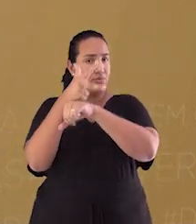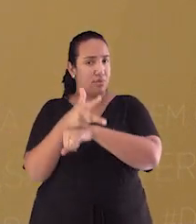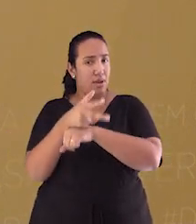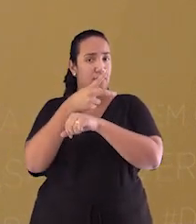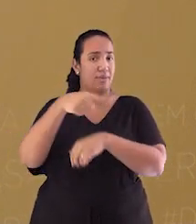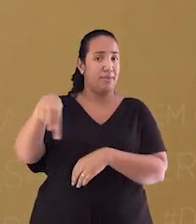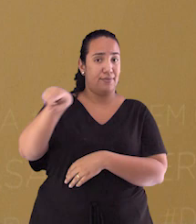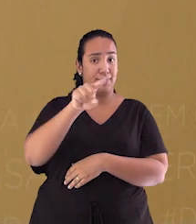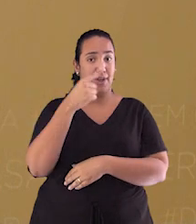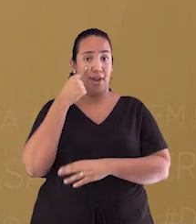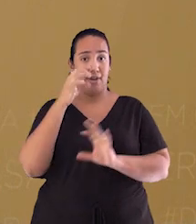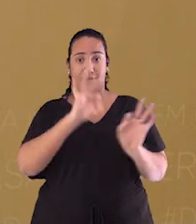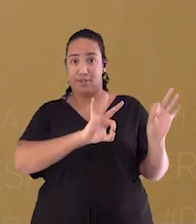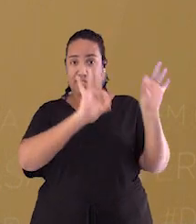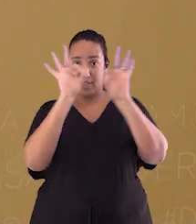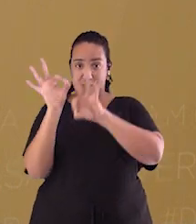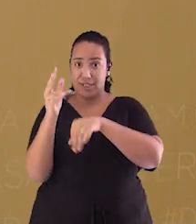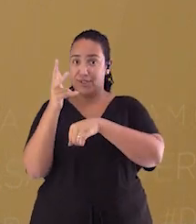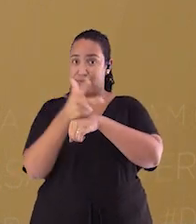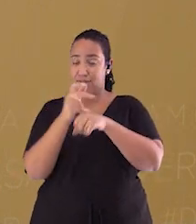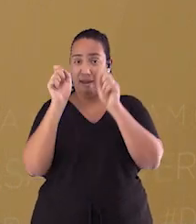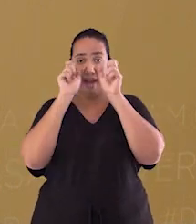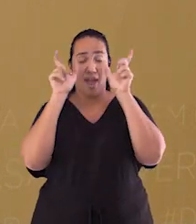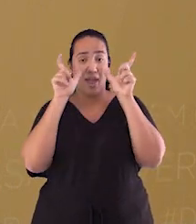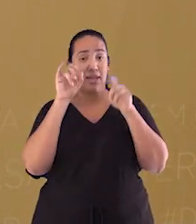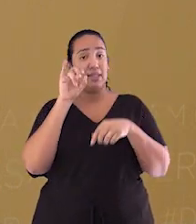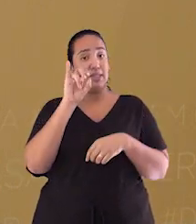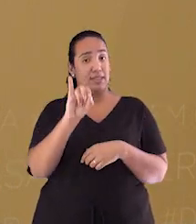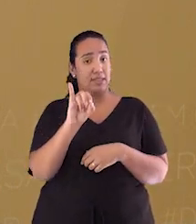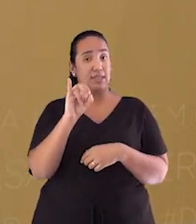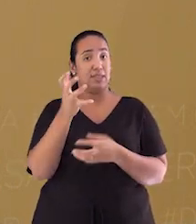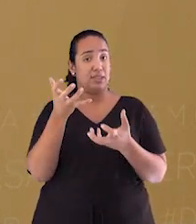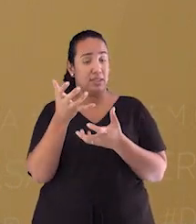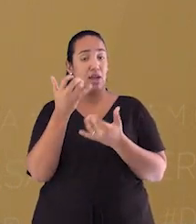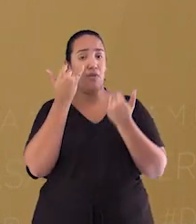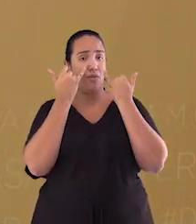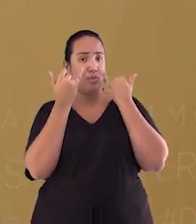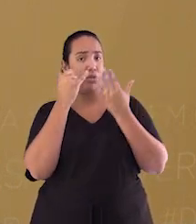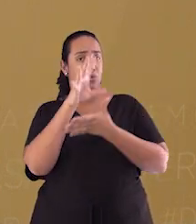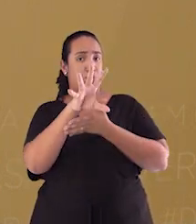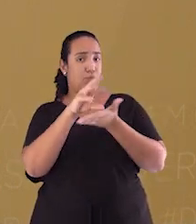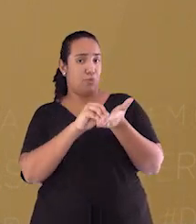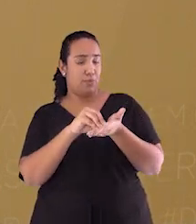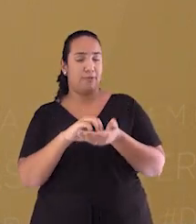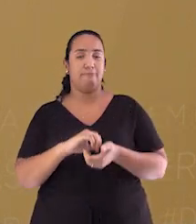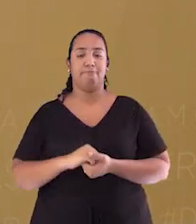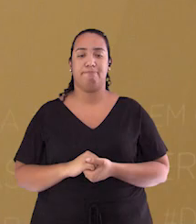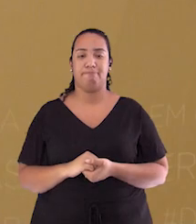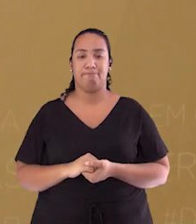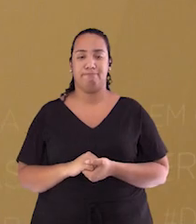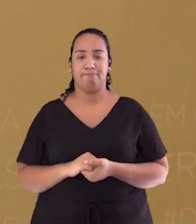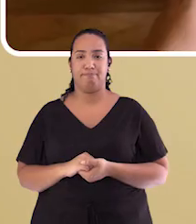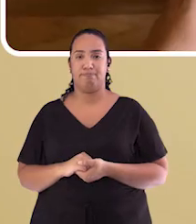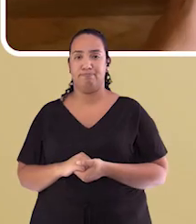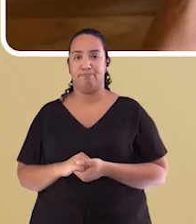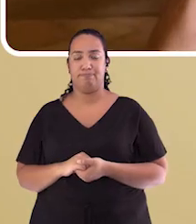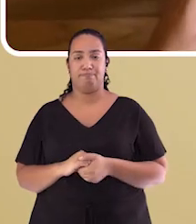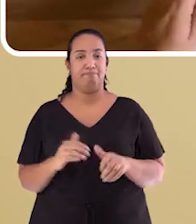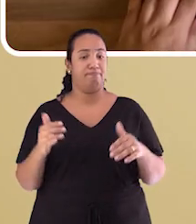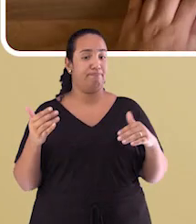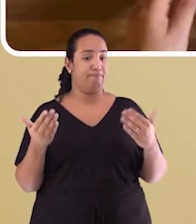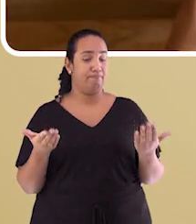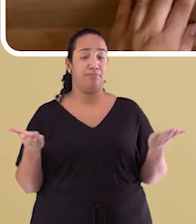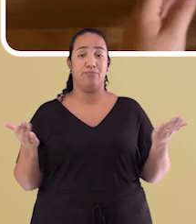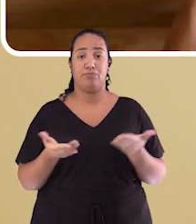a passo para você. Assista o vídeo com atenção e, se achar melhor, anote as informações em um papel. E para